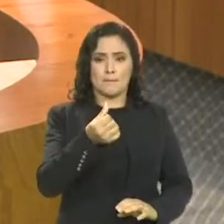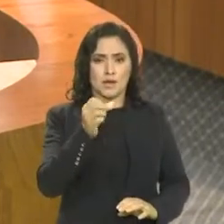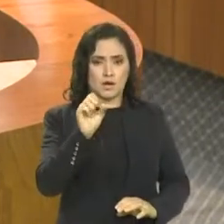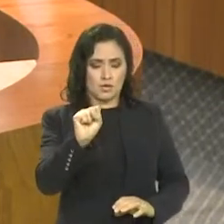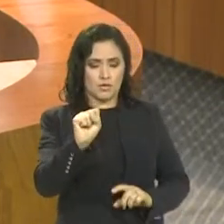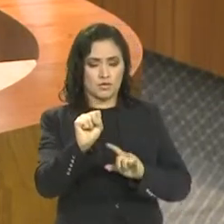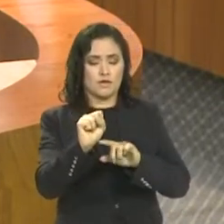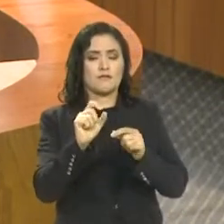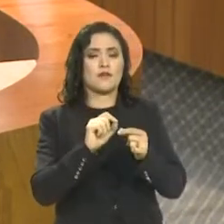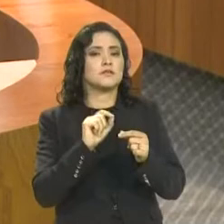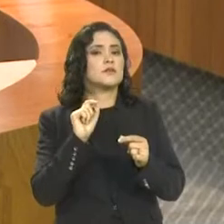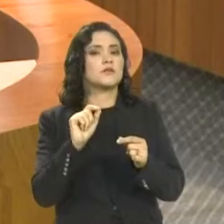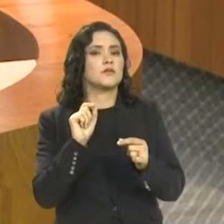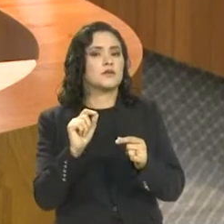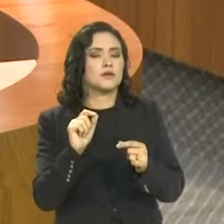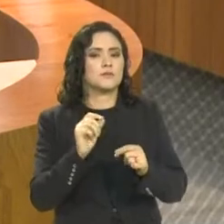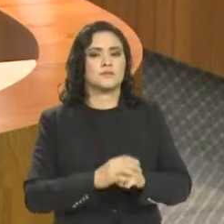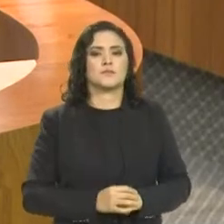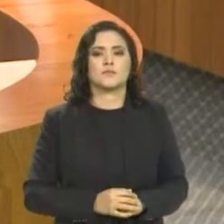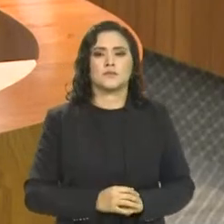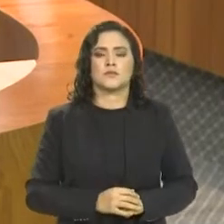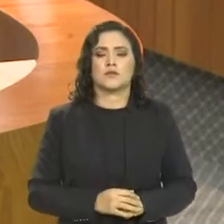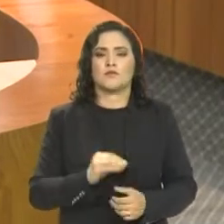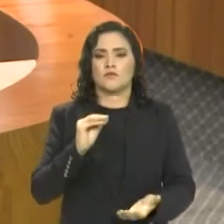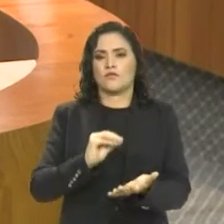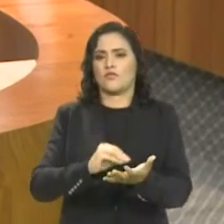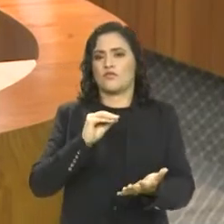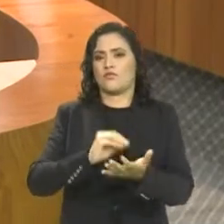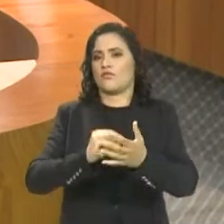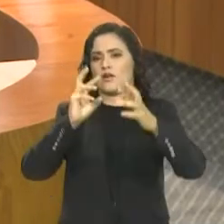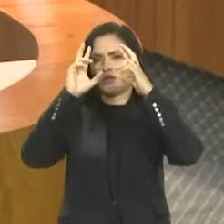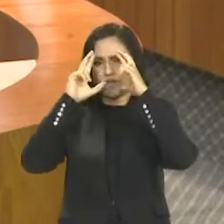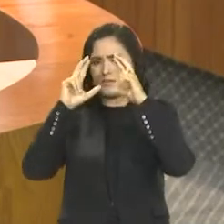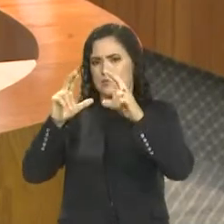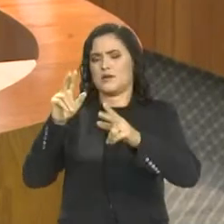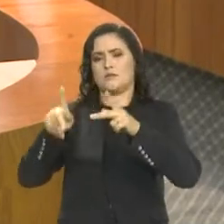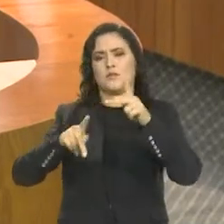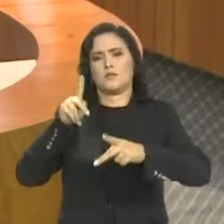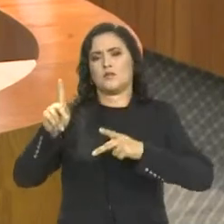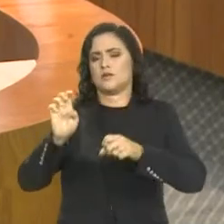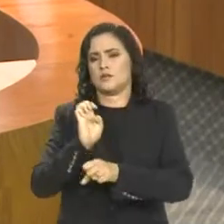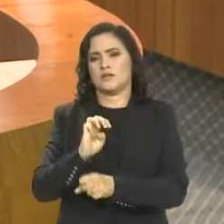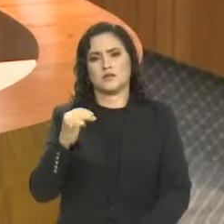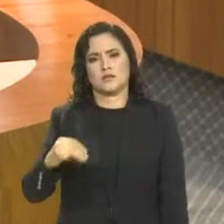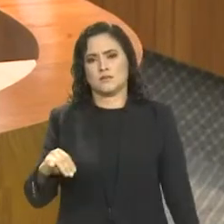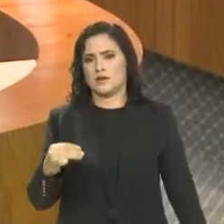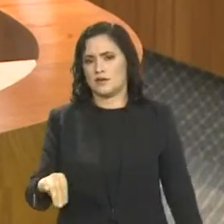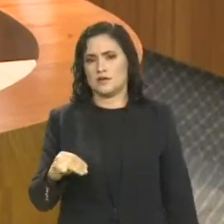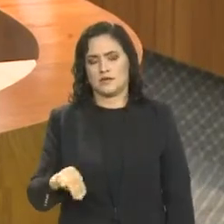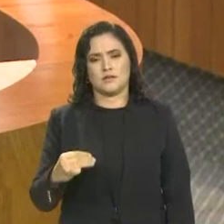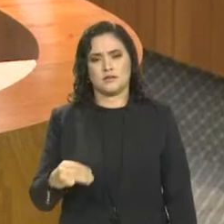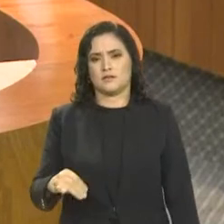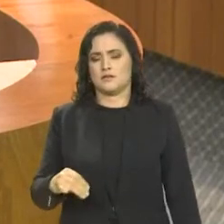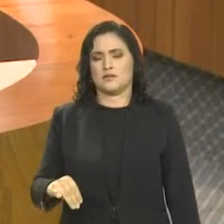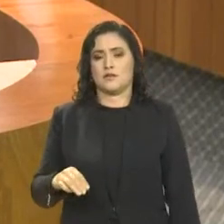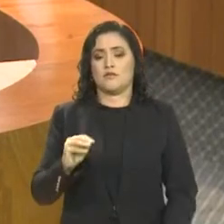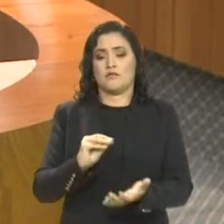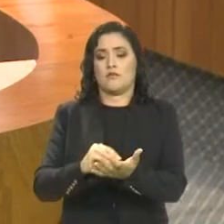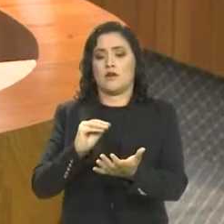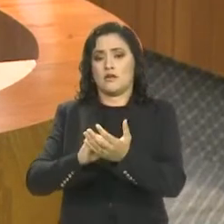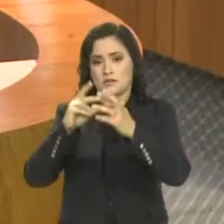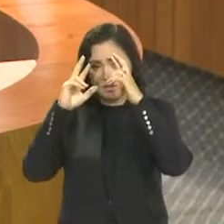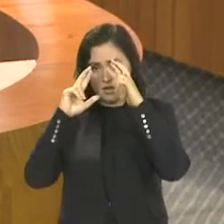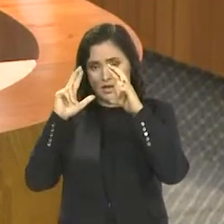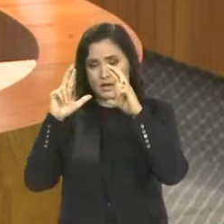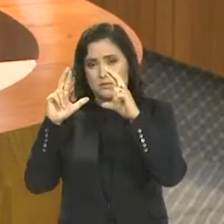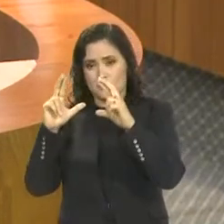provisória desrespeita a população do Maranhão, desrespeita aqueles que estudam para concurso público, desrespeita aqueles que estão aprovados e